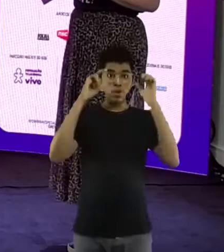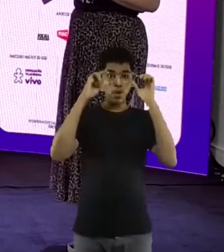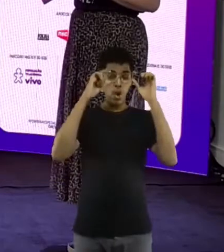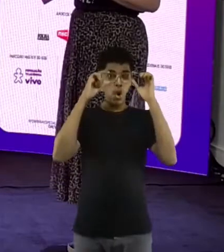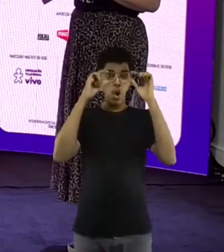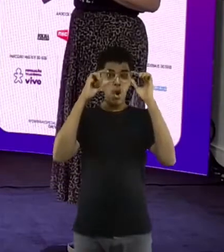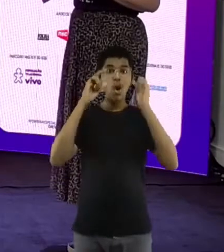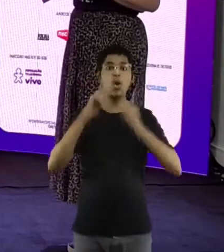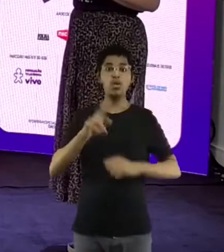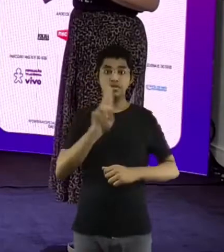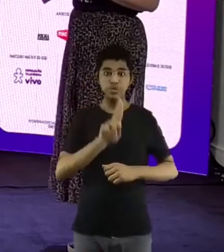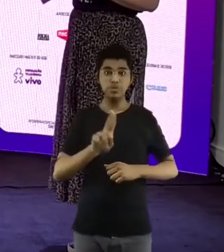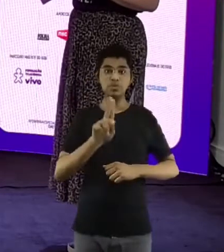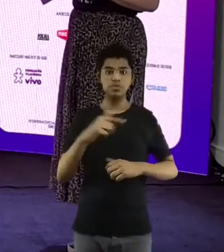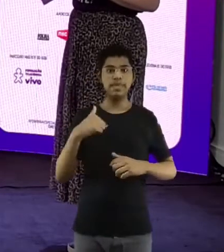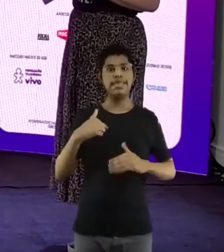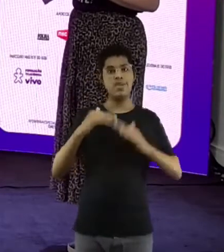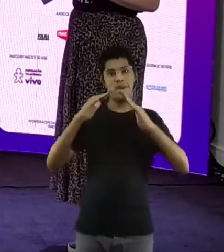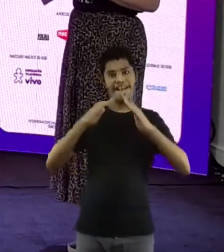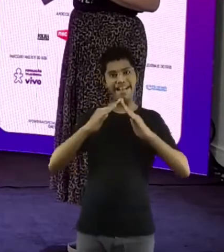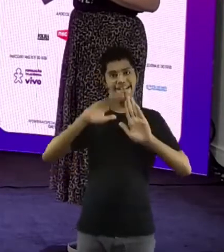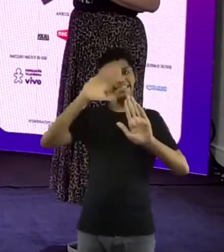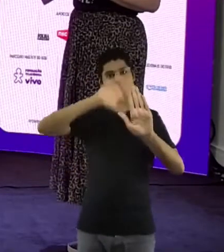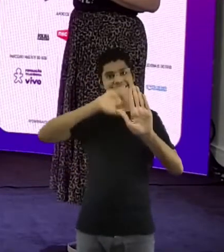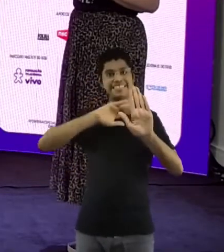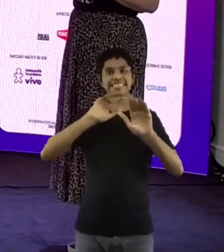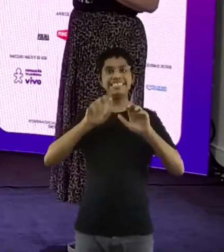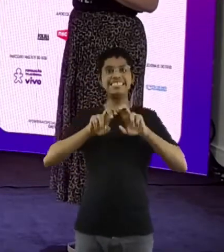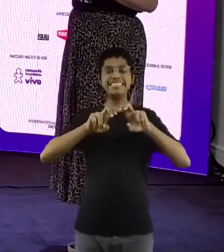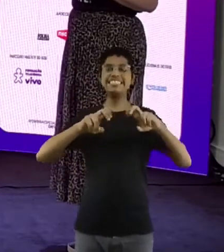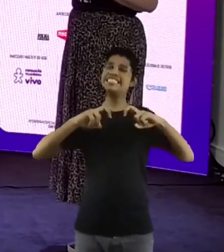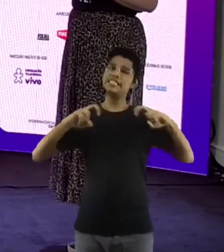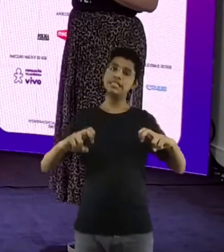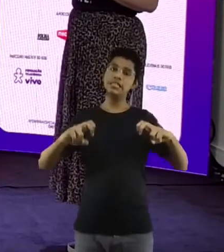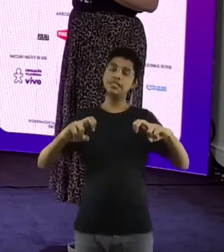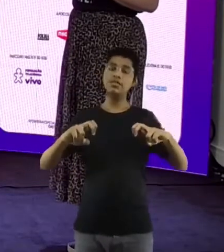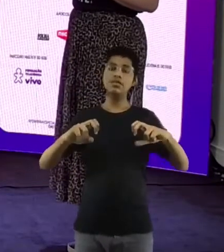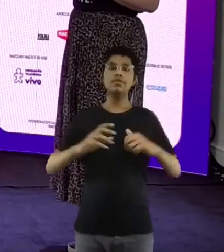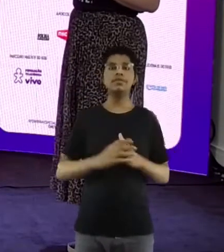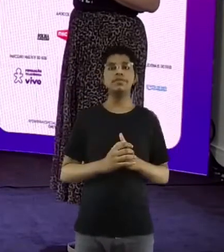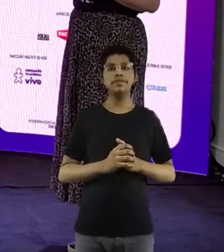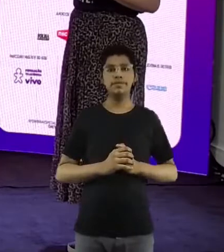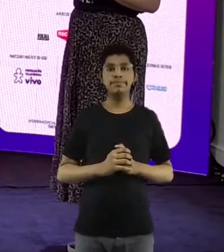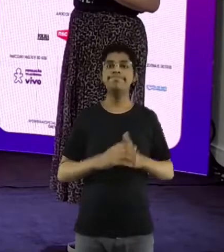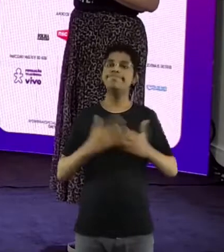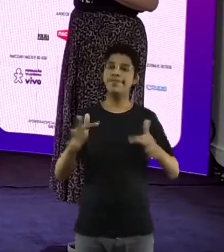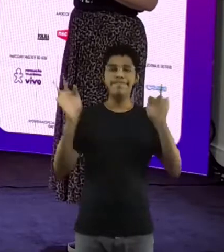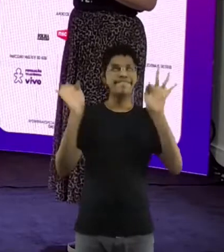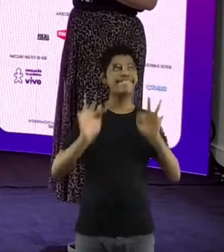minha casa, no meu escritório. E estou muito feliz de estar aqui com vocês.